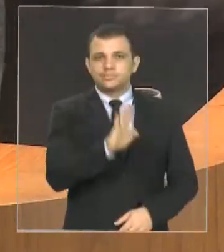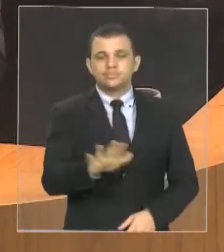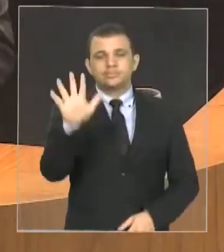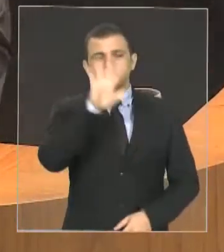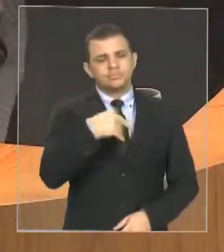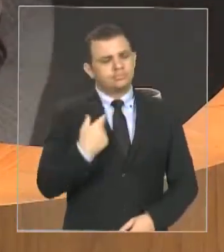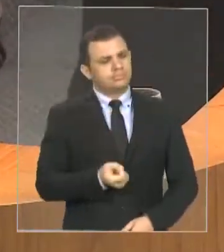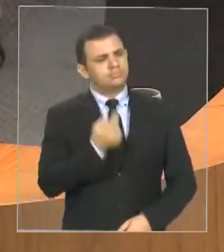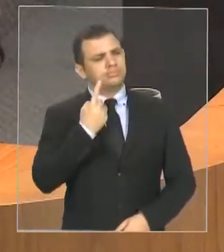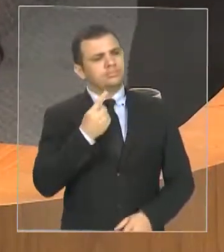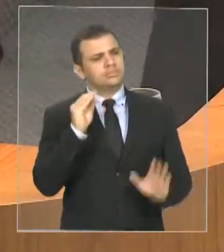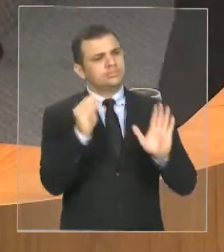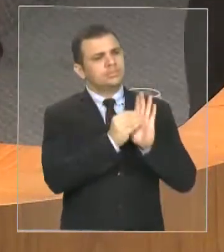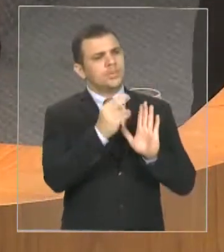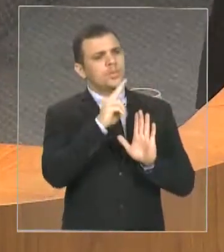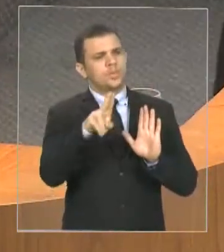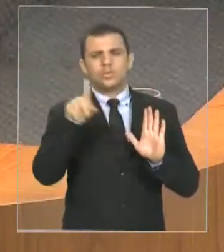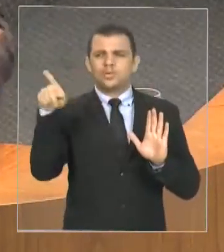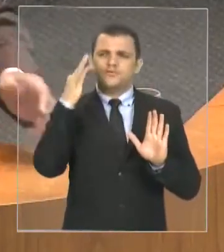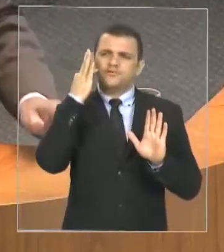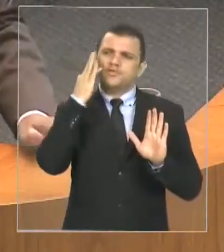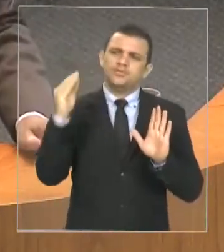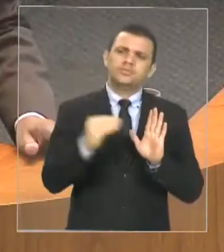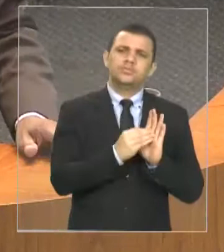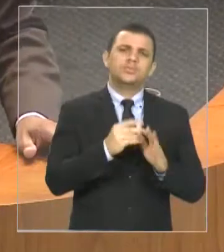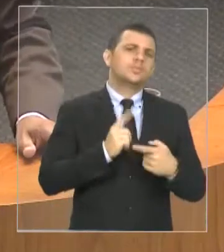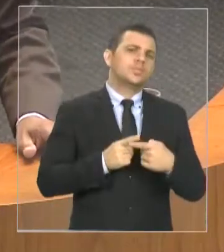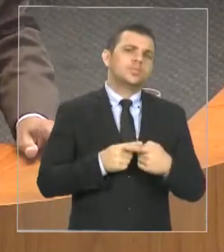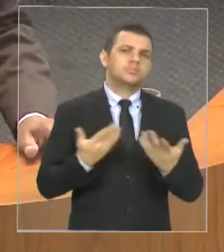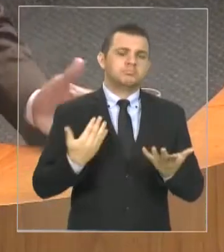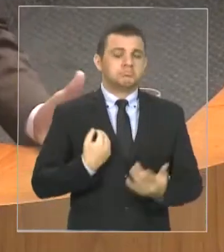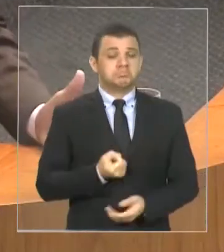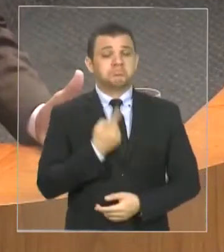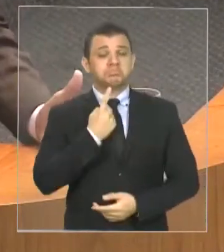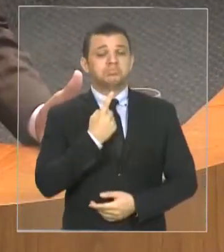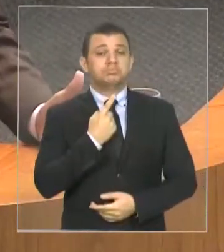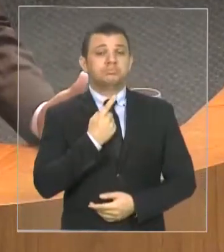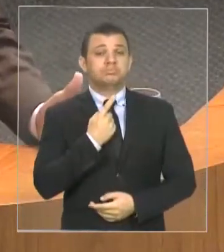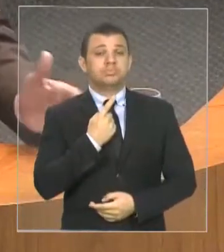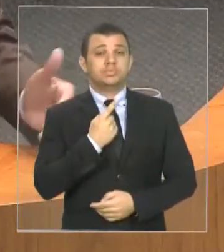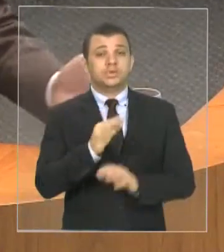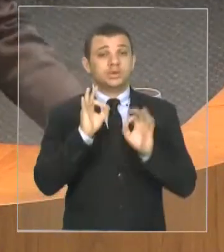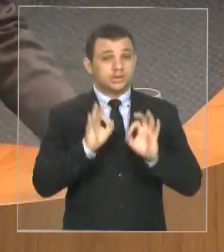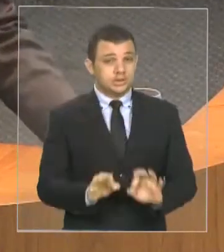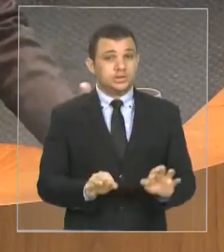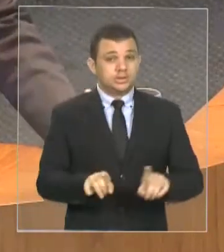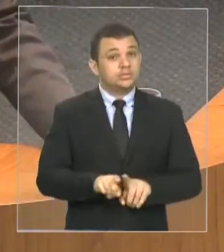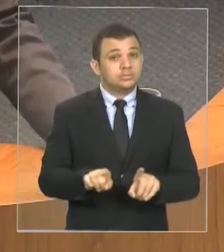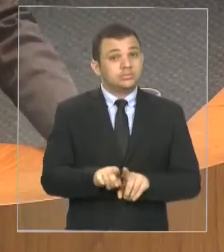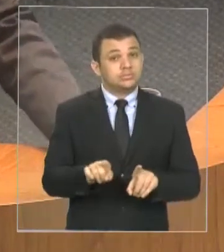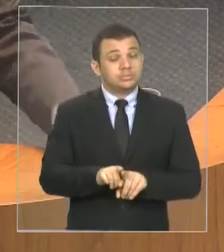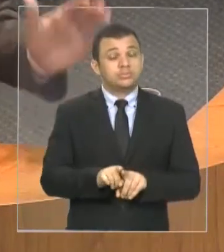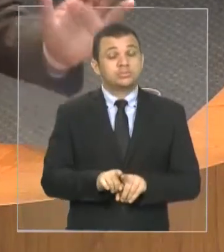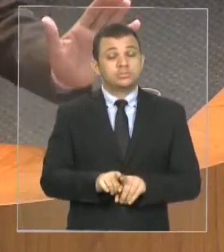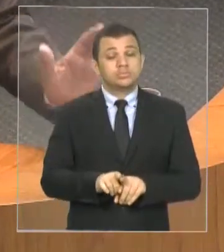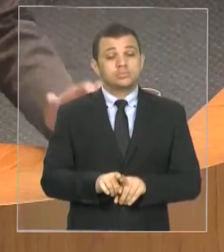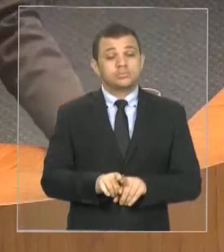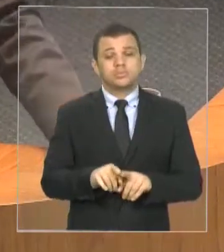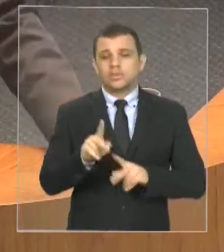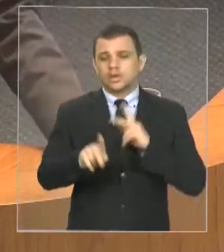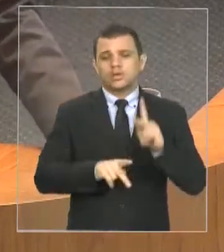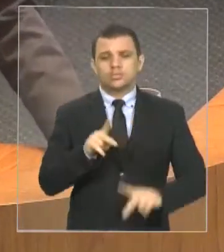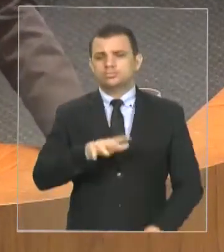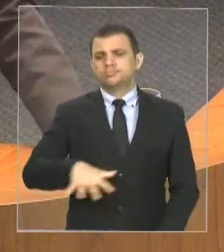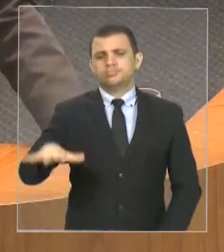citado na Lava Jato. Causou-me estranheza. Com toda certeza, causou estranheza para toda a